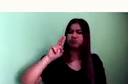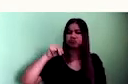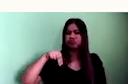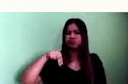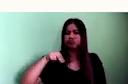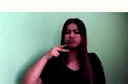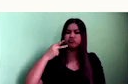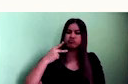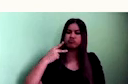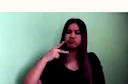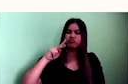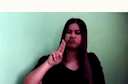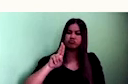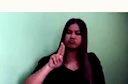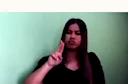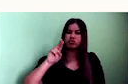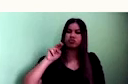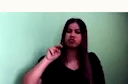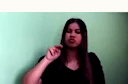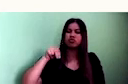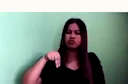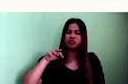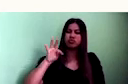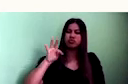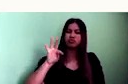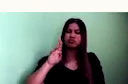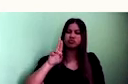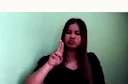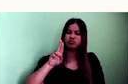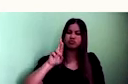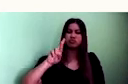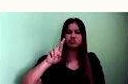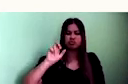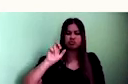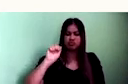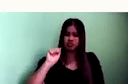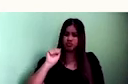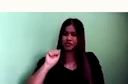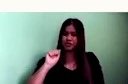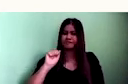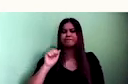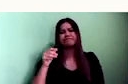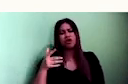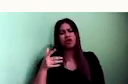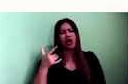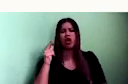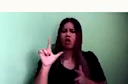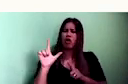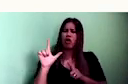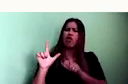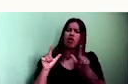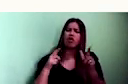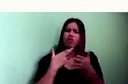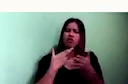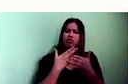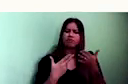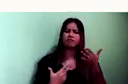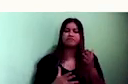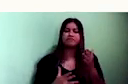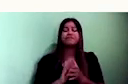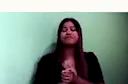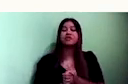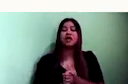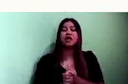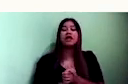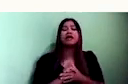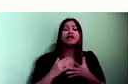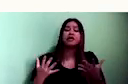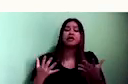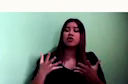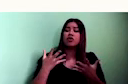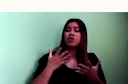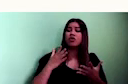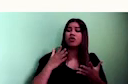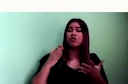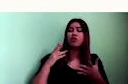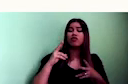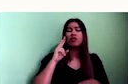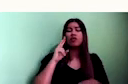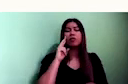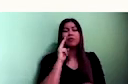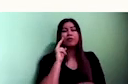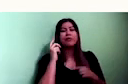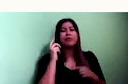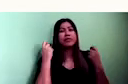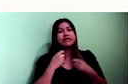um pouquinho agora, tá? Todas essas práticas, elas têm uma visão mais geral do indivíduo, tá? Então, a gente sai do foco da